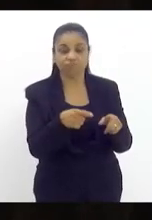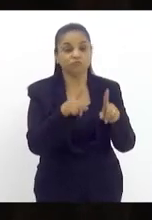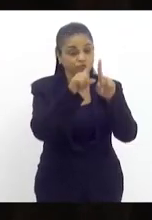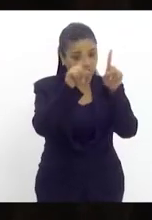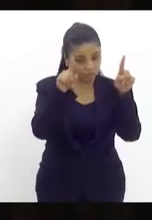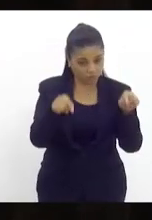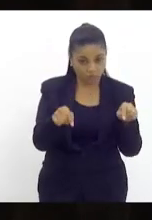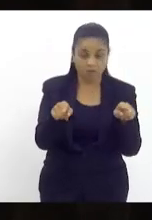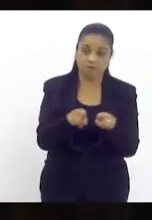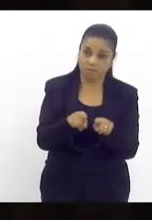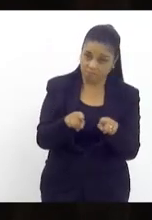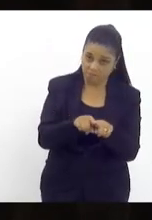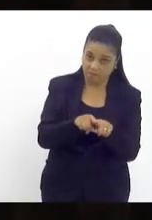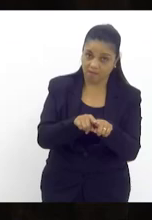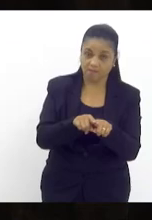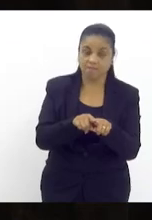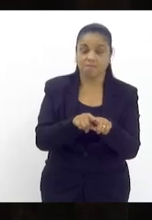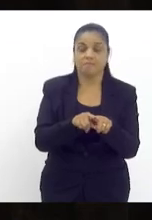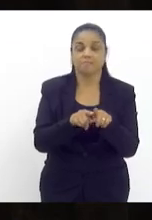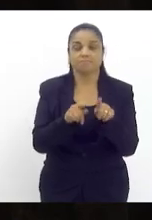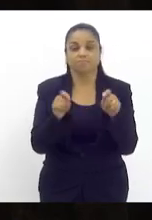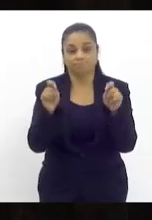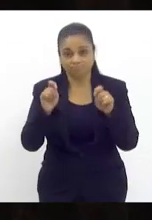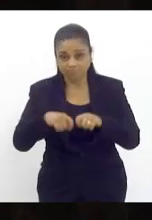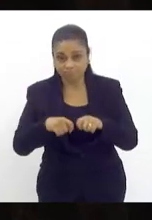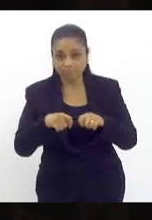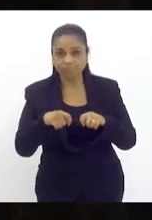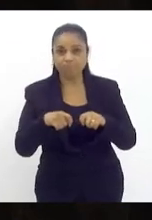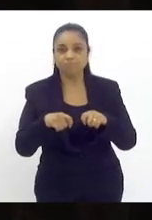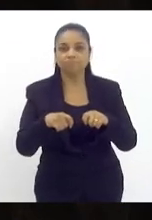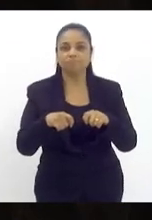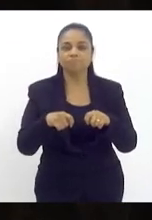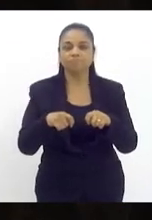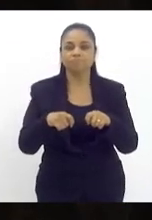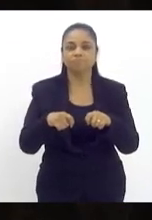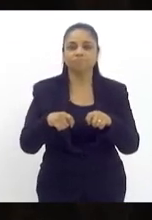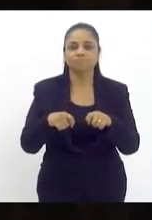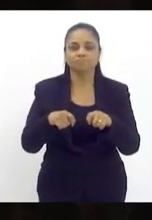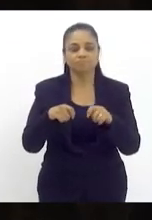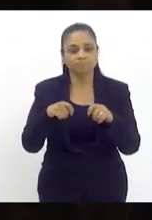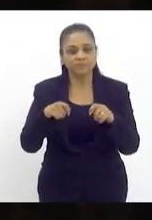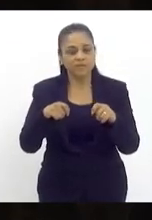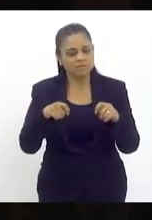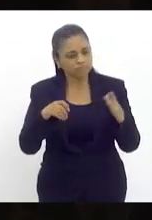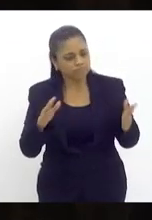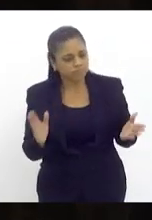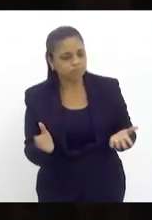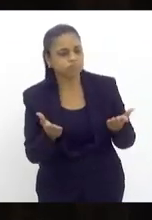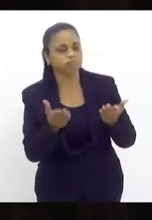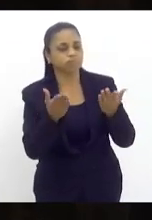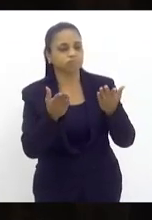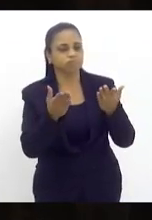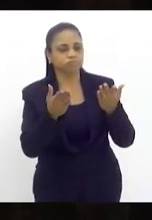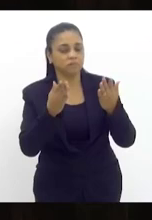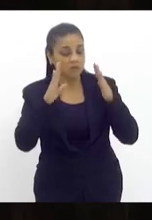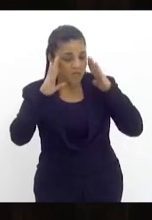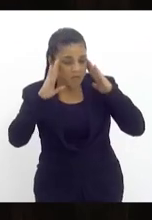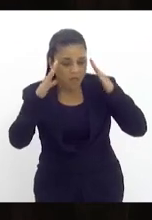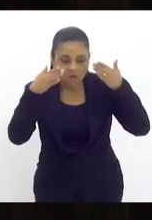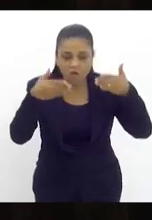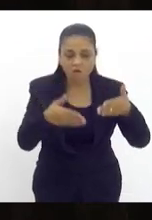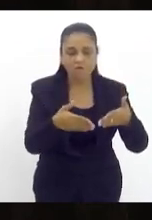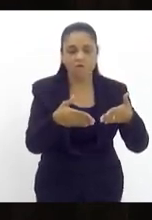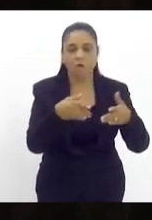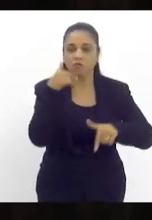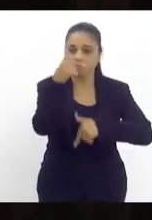funcionários, não? E que eles pudessem ter uma dedicação de cabeça no trabalho e